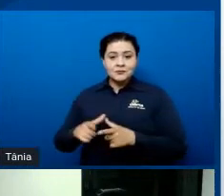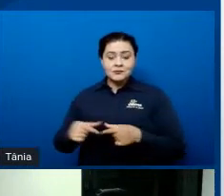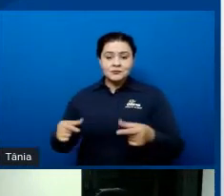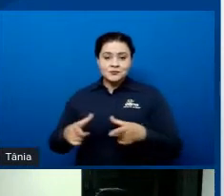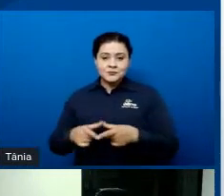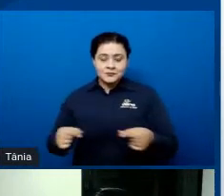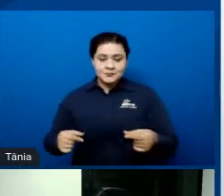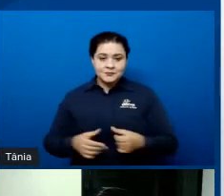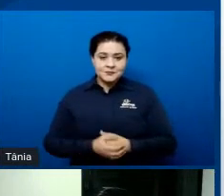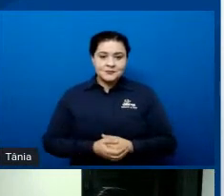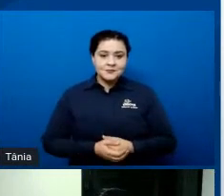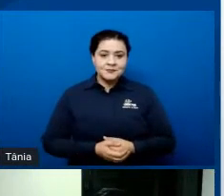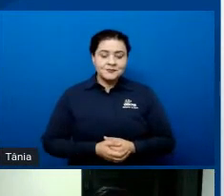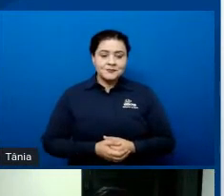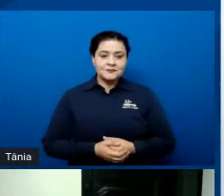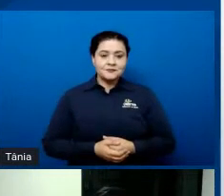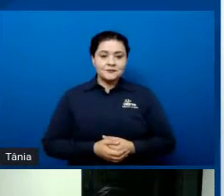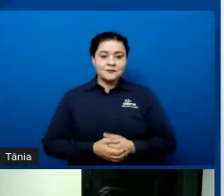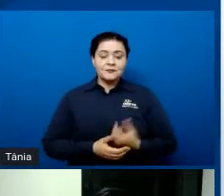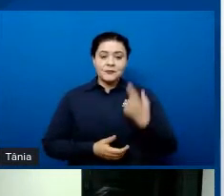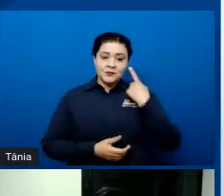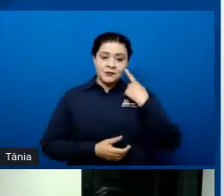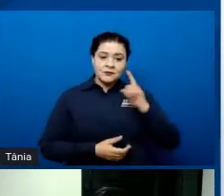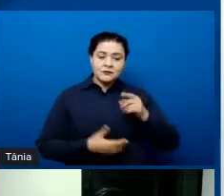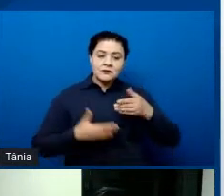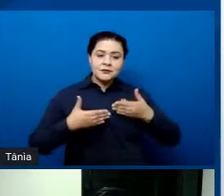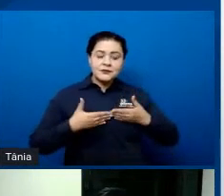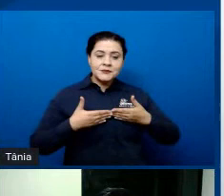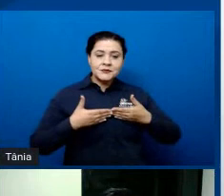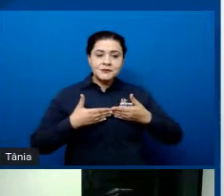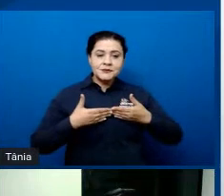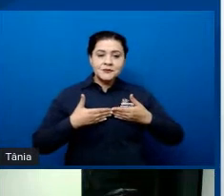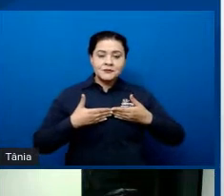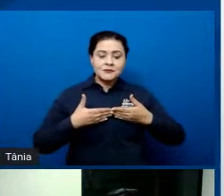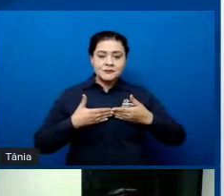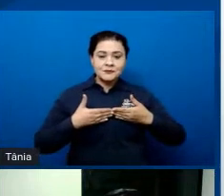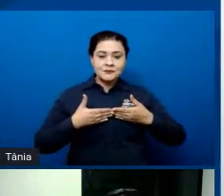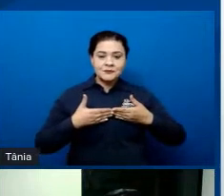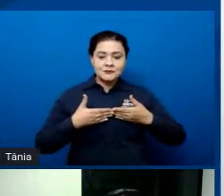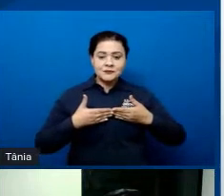tá? E era no dia de lançamento